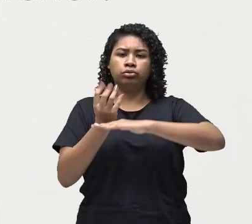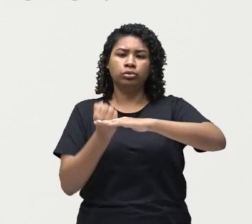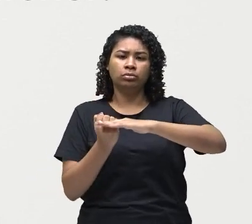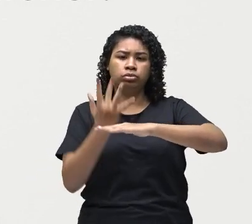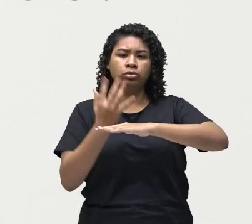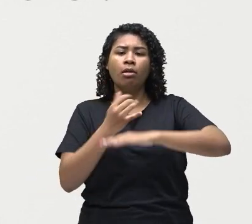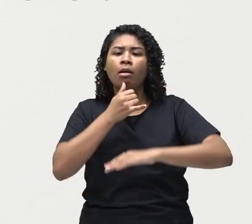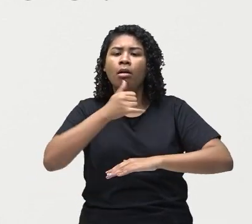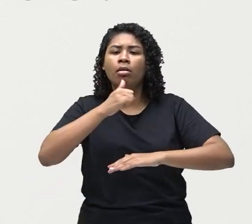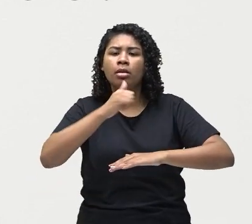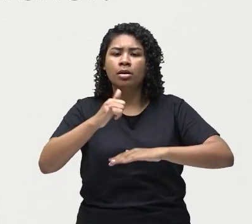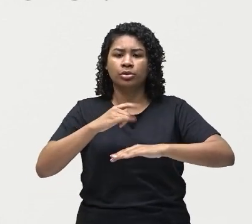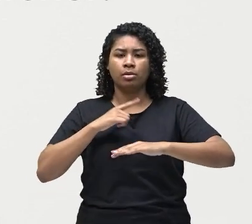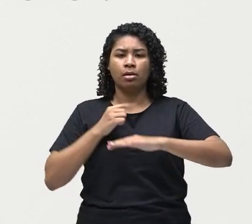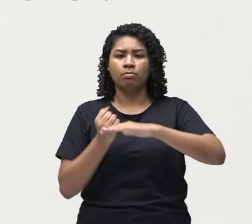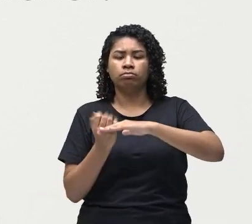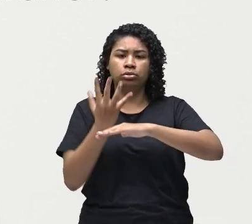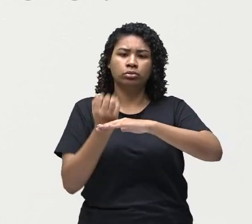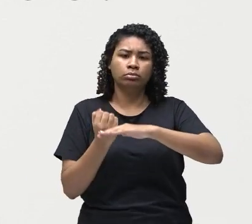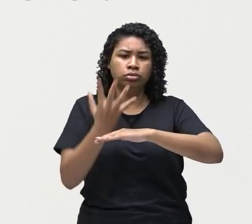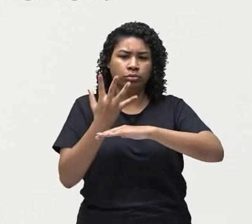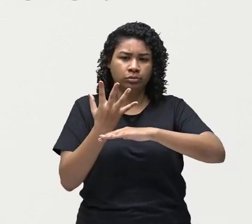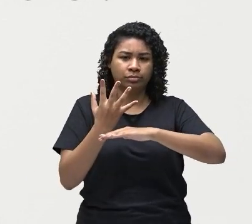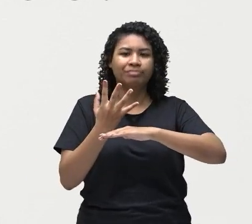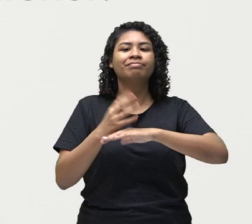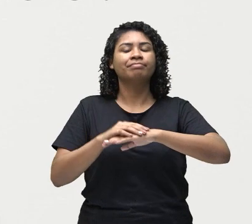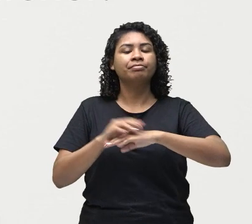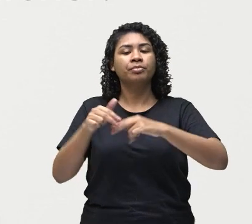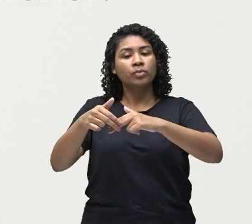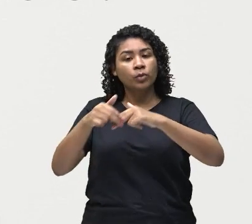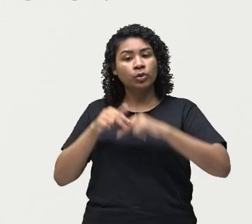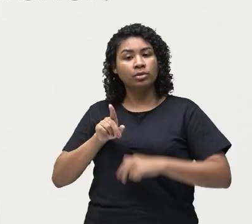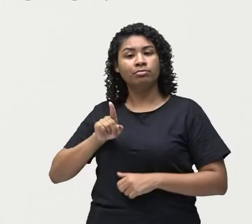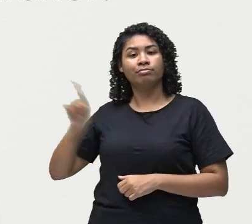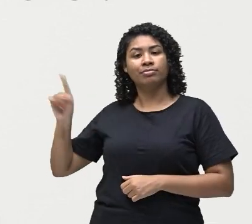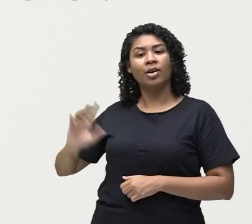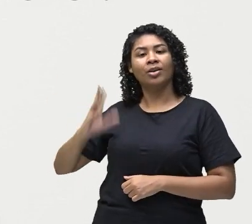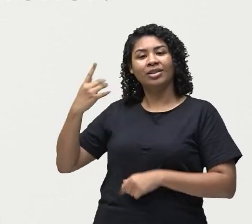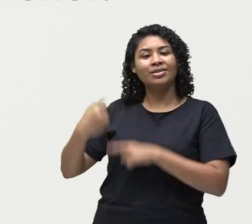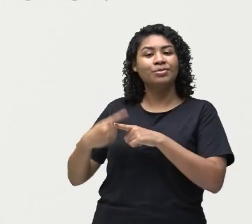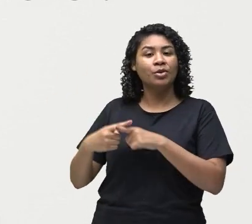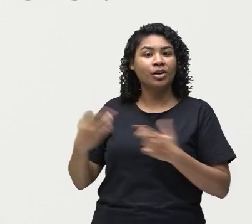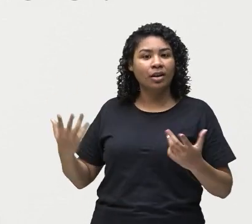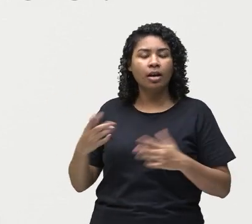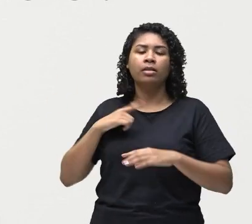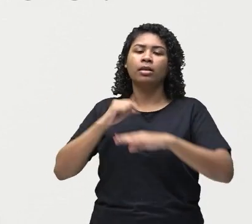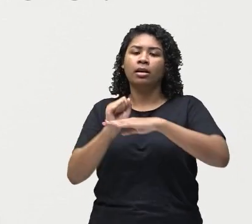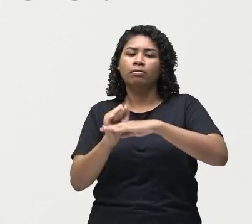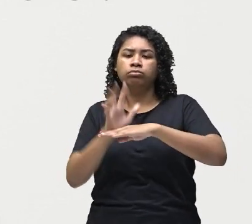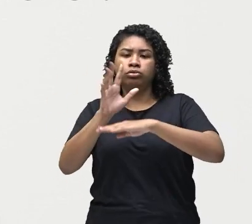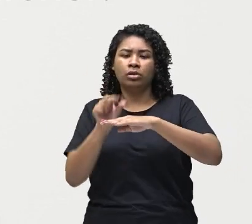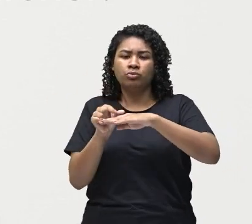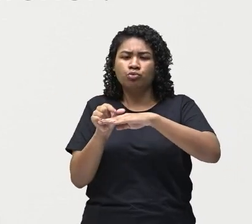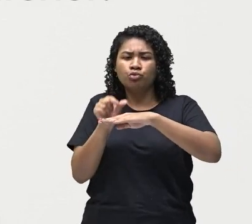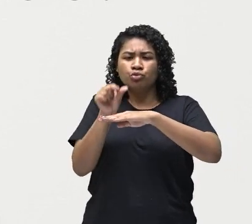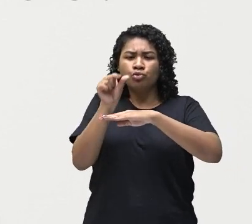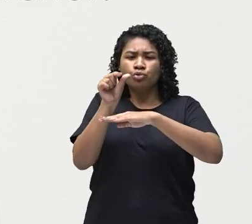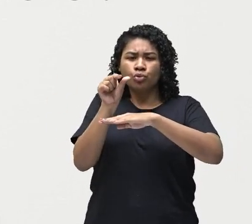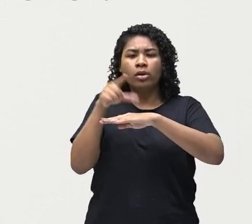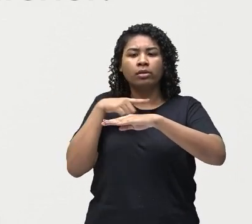entre dois pontos da vela de ignição Então essa descarga é devido a vela de ignição que fica lá em cima